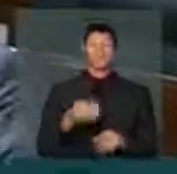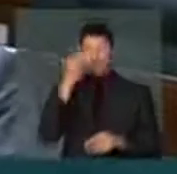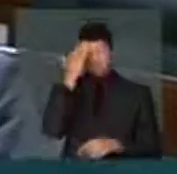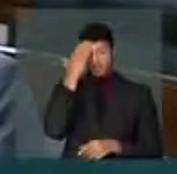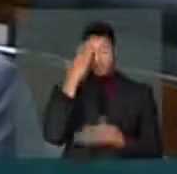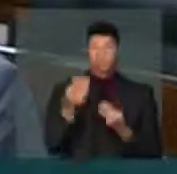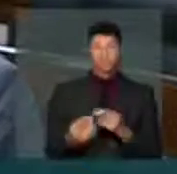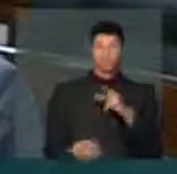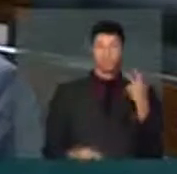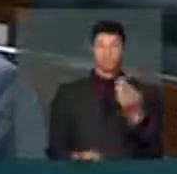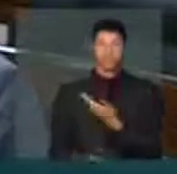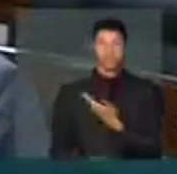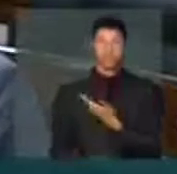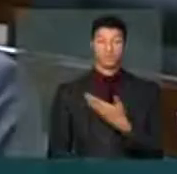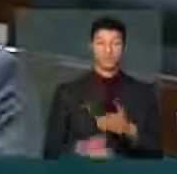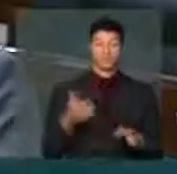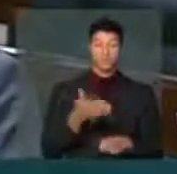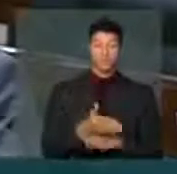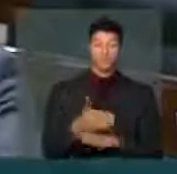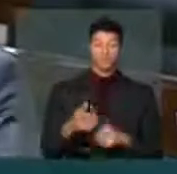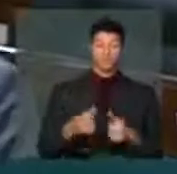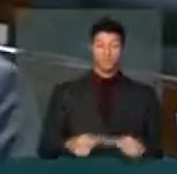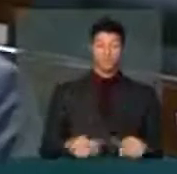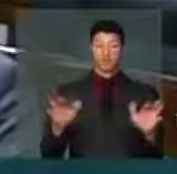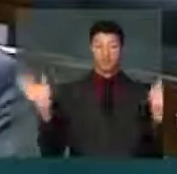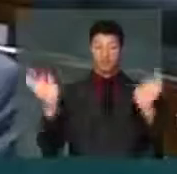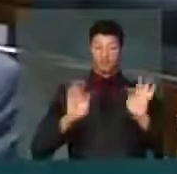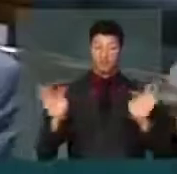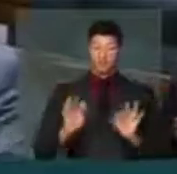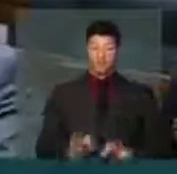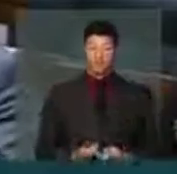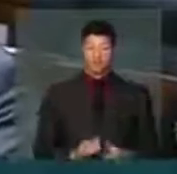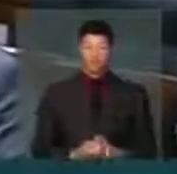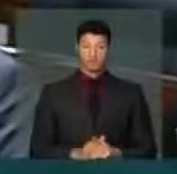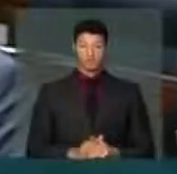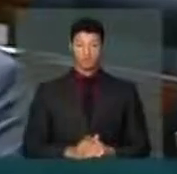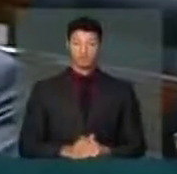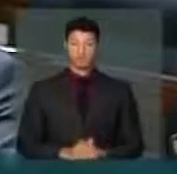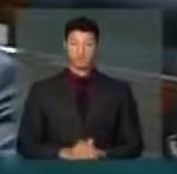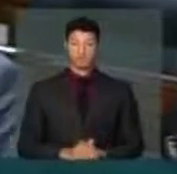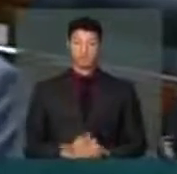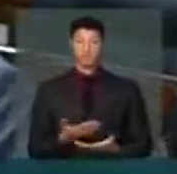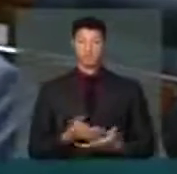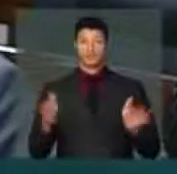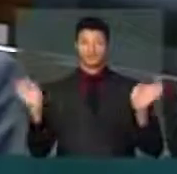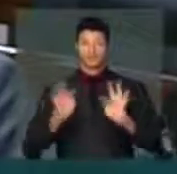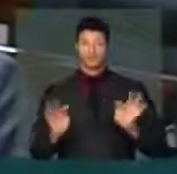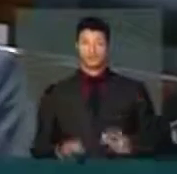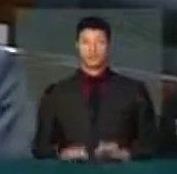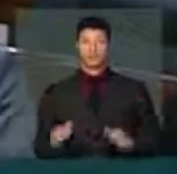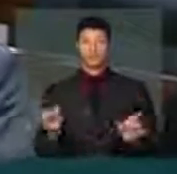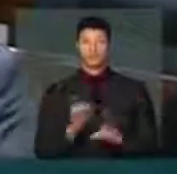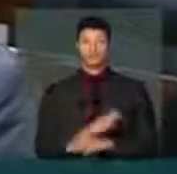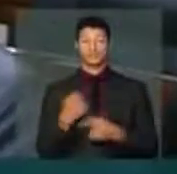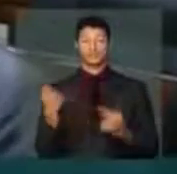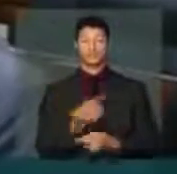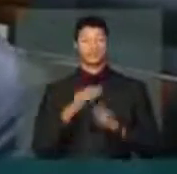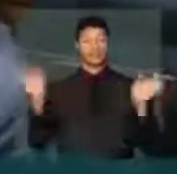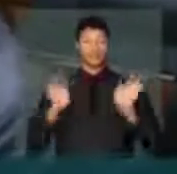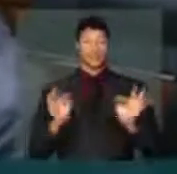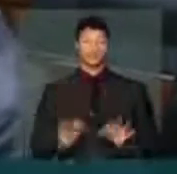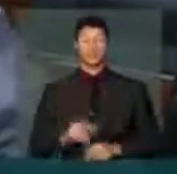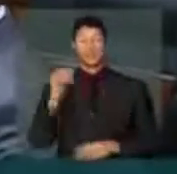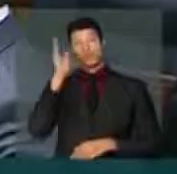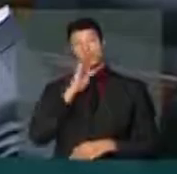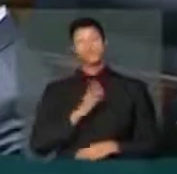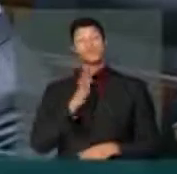que muitos dos nossos colegas participaram e estamos felizes de o Brasil. Estamos felizes. Só para concluir. Estamos felizes de